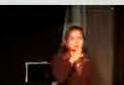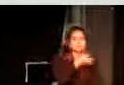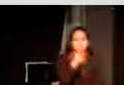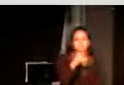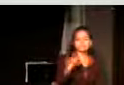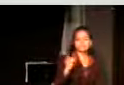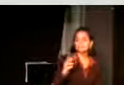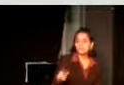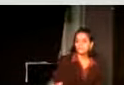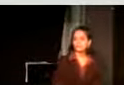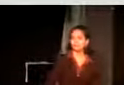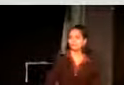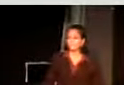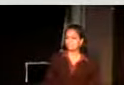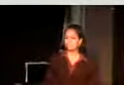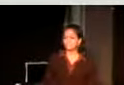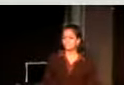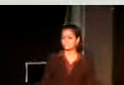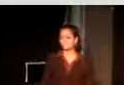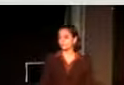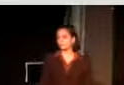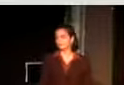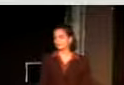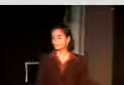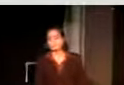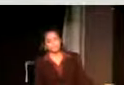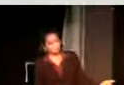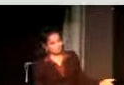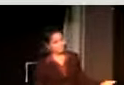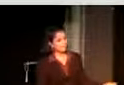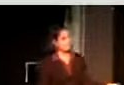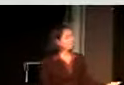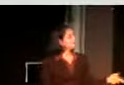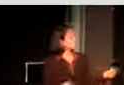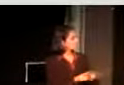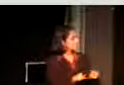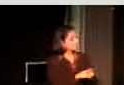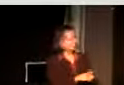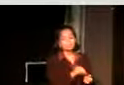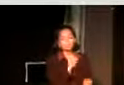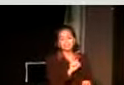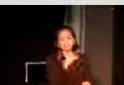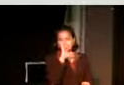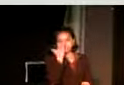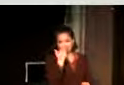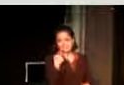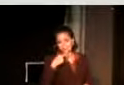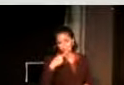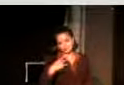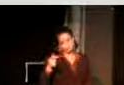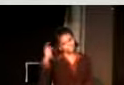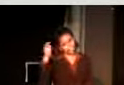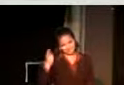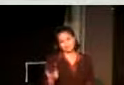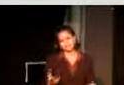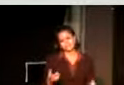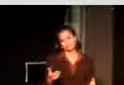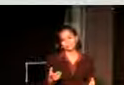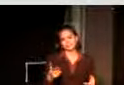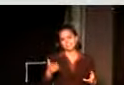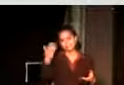e eu penso que esse assunto foi tão recorrente nesses encontros porque a religião é um ambiente